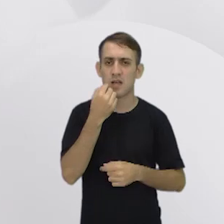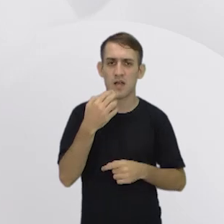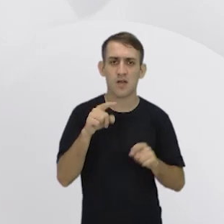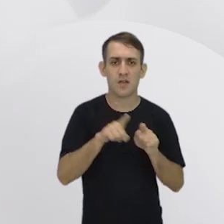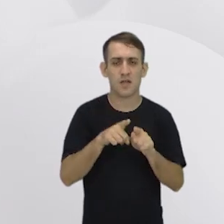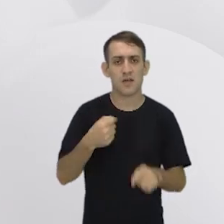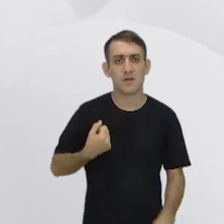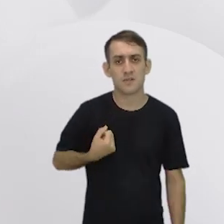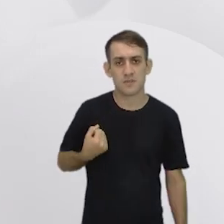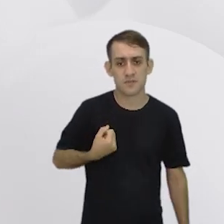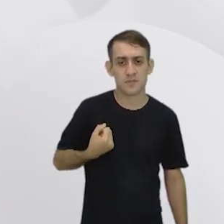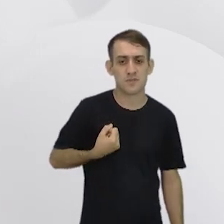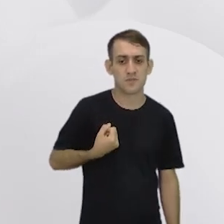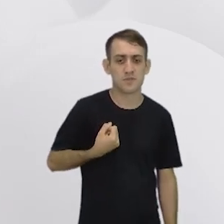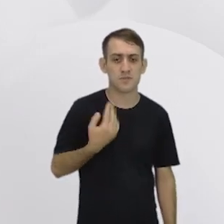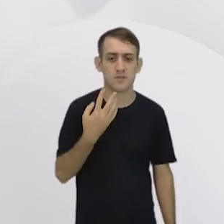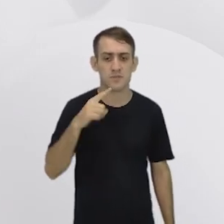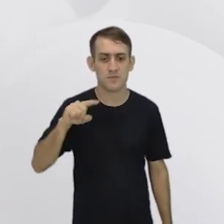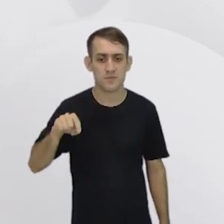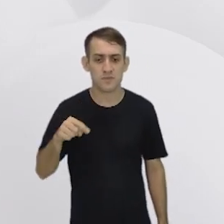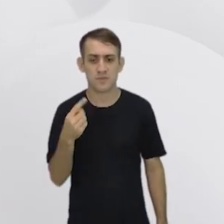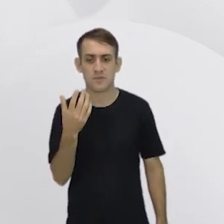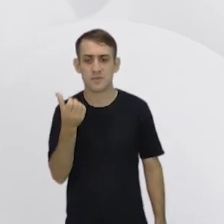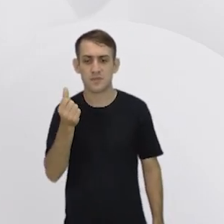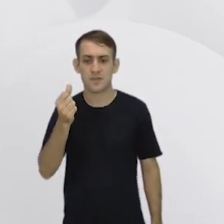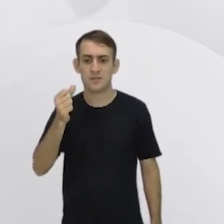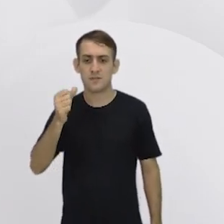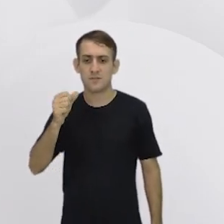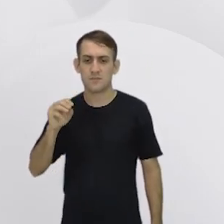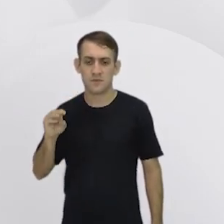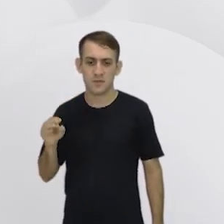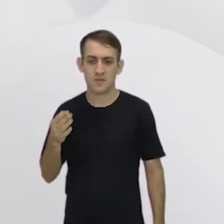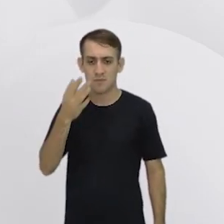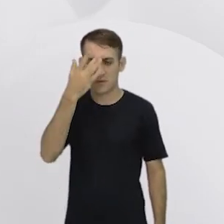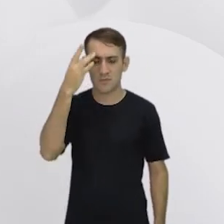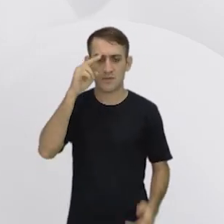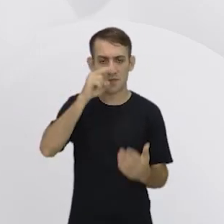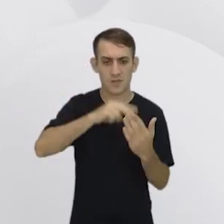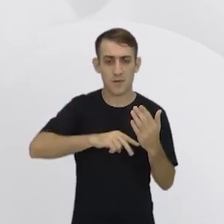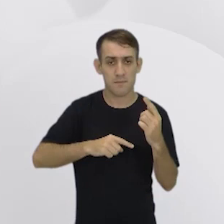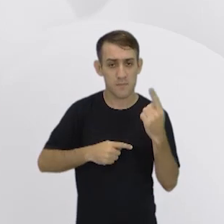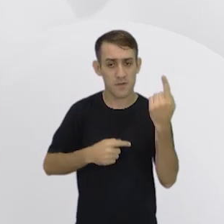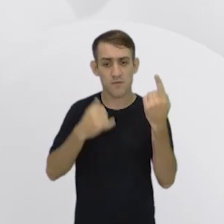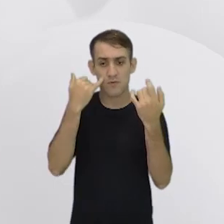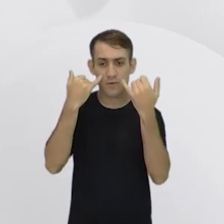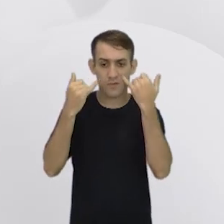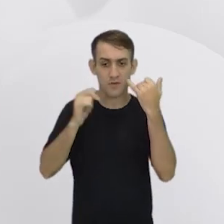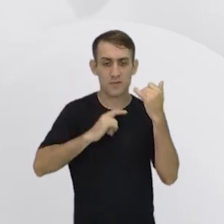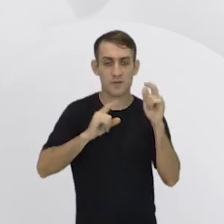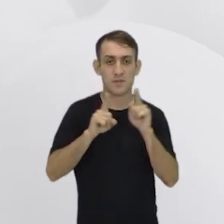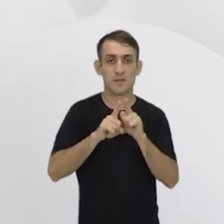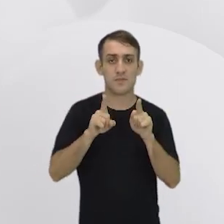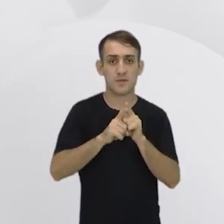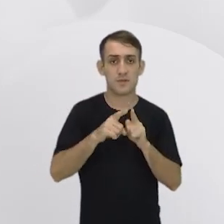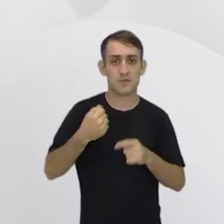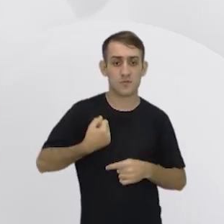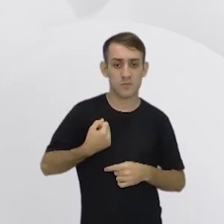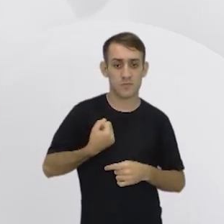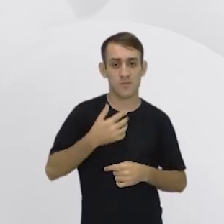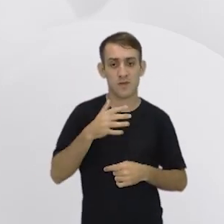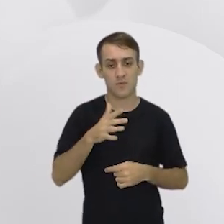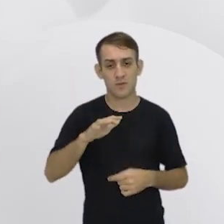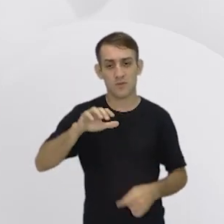números. Queda de 4,6 milhões de leitores. Então, essa é a primeira informação que aparece lá. E o número de não leitores chega a